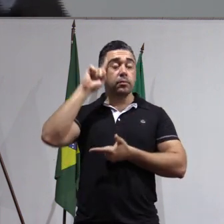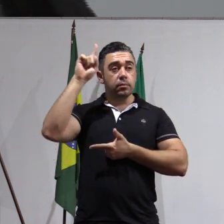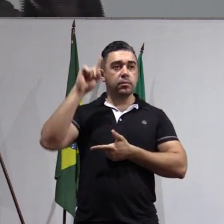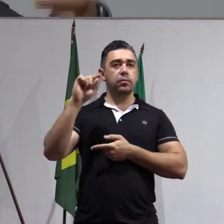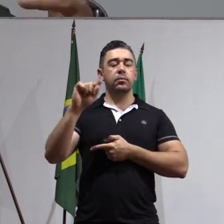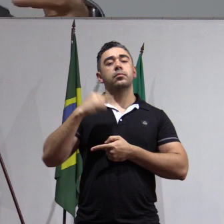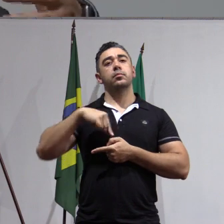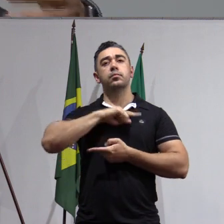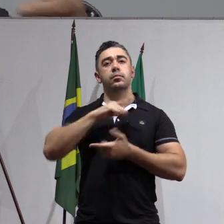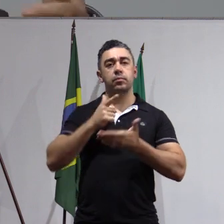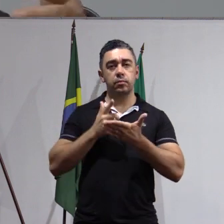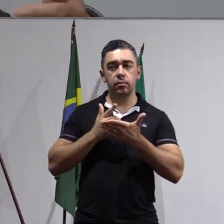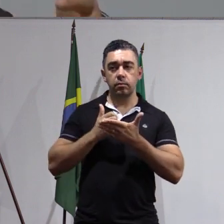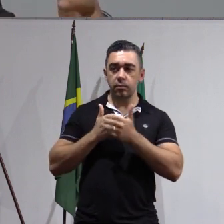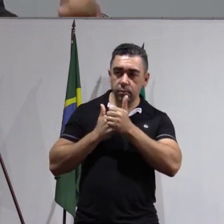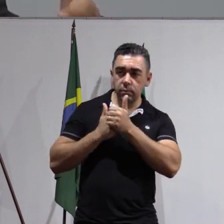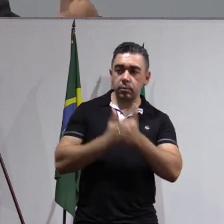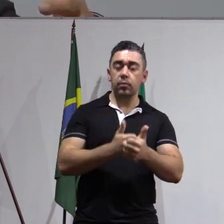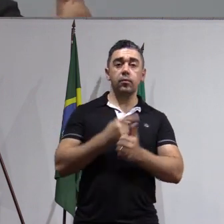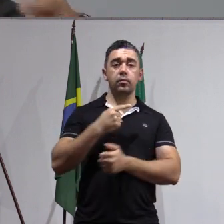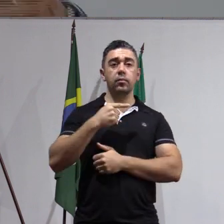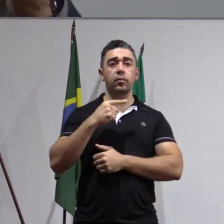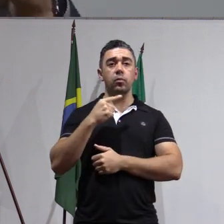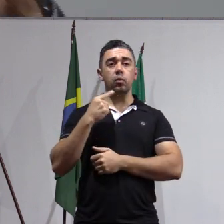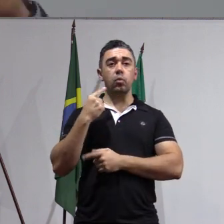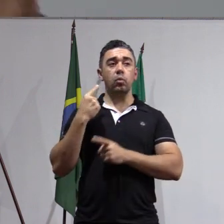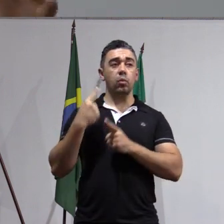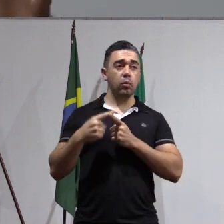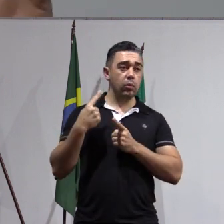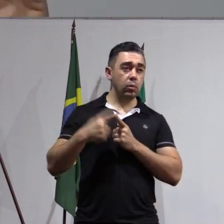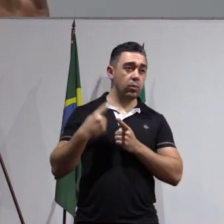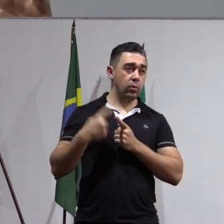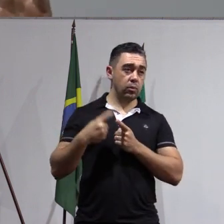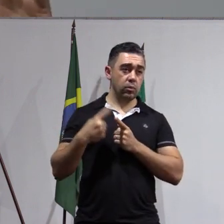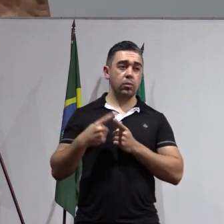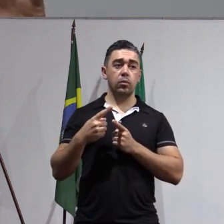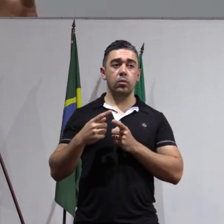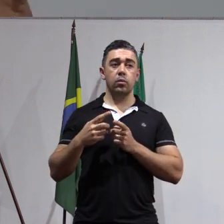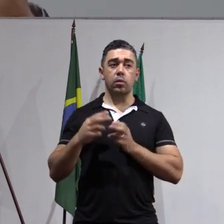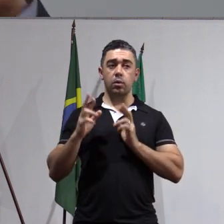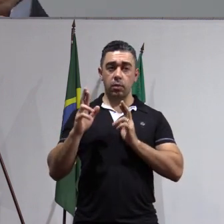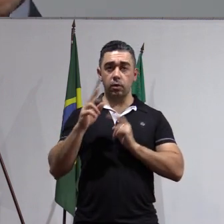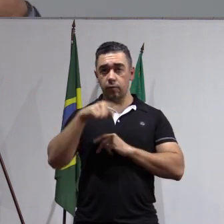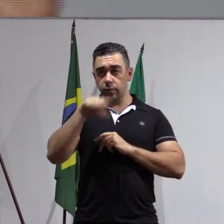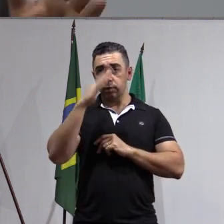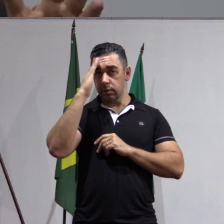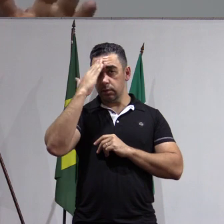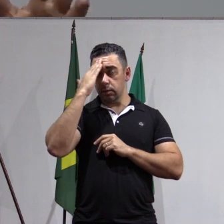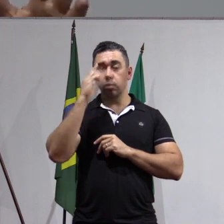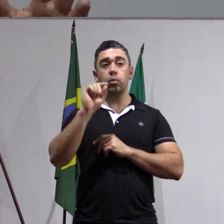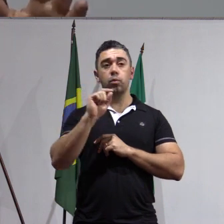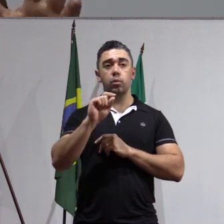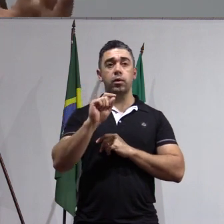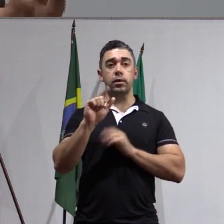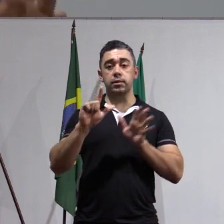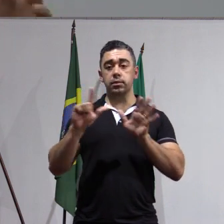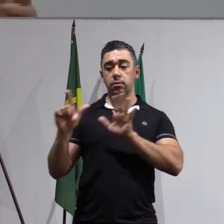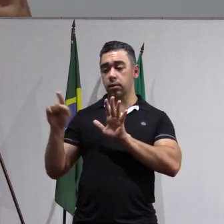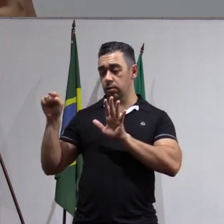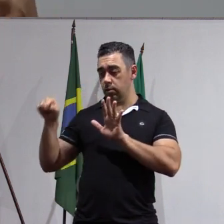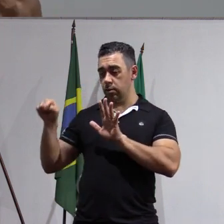que, esse que é o encaminhamento, enfim, gente, espero que esteja me fazendo entender, para que lá pelo final da semana que vem